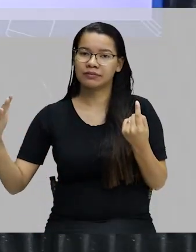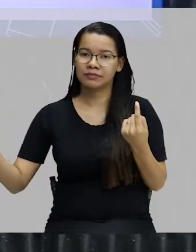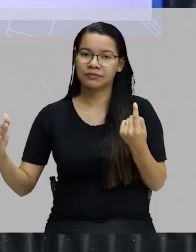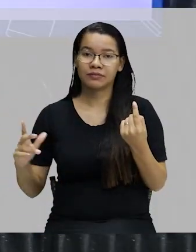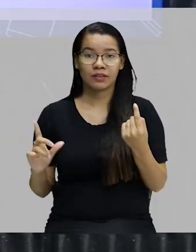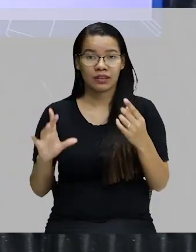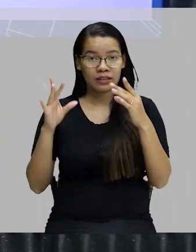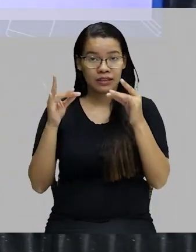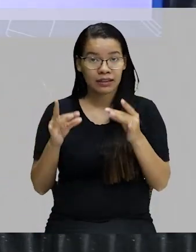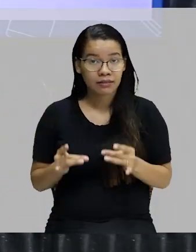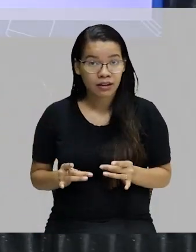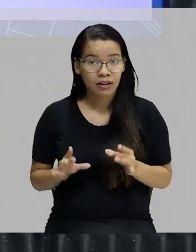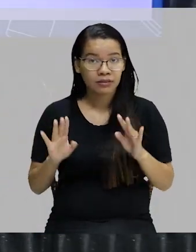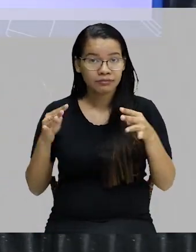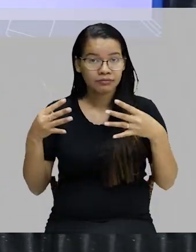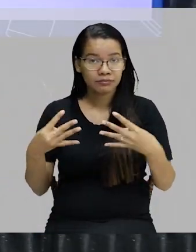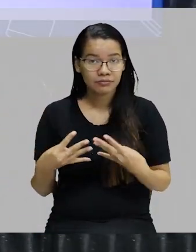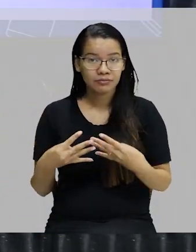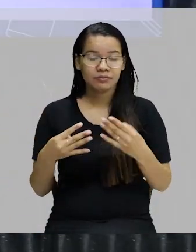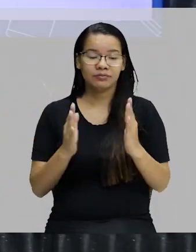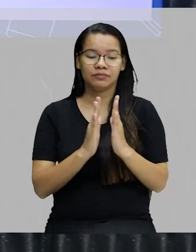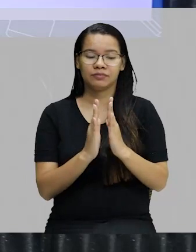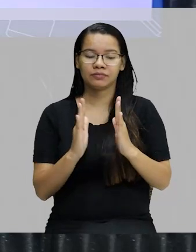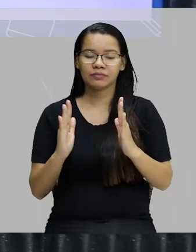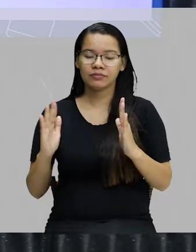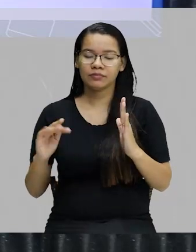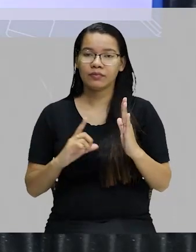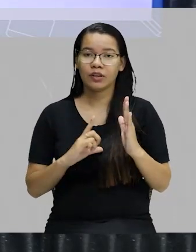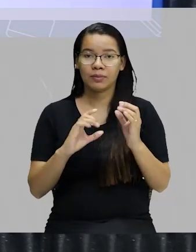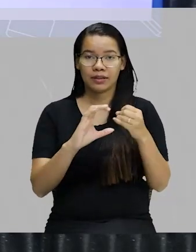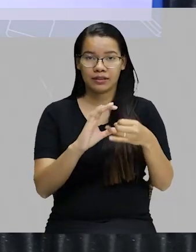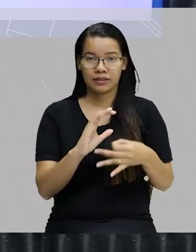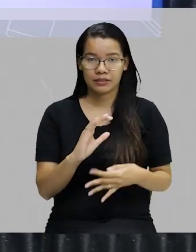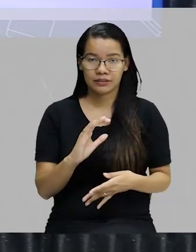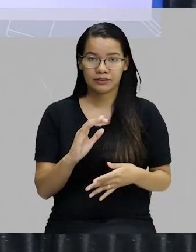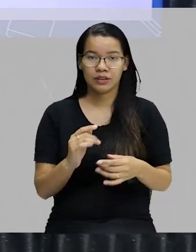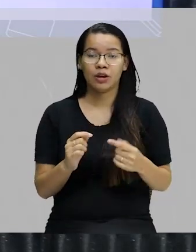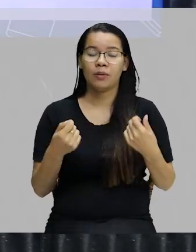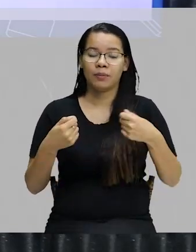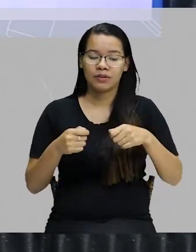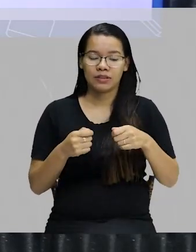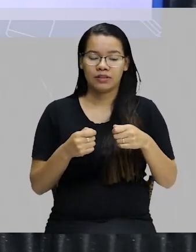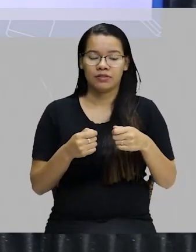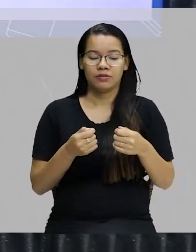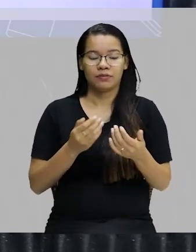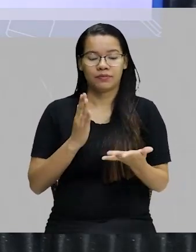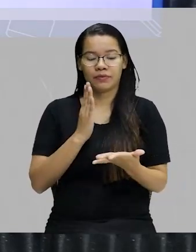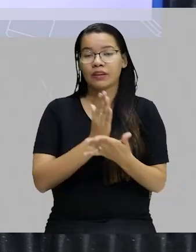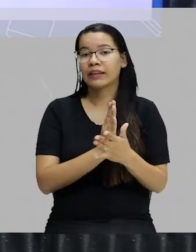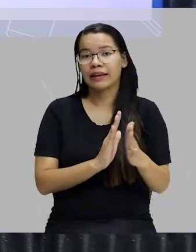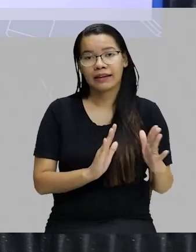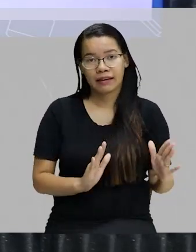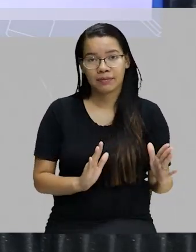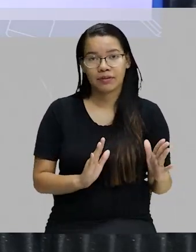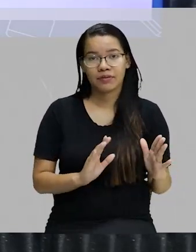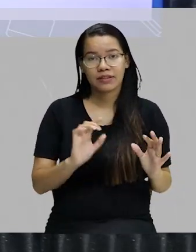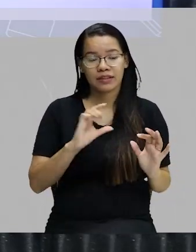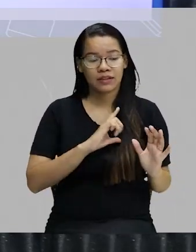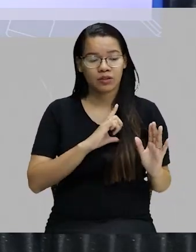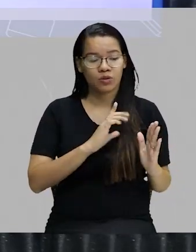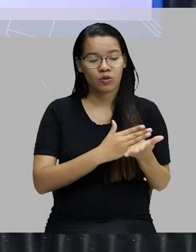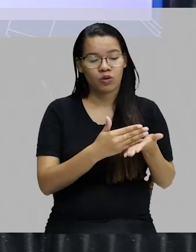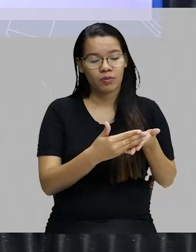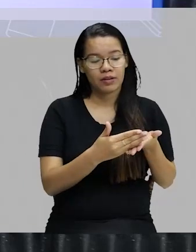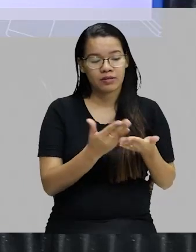Detalhe, essas sequências, elas têm uma classificação. Elas podem ser tanto finitas, finitas obviamente porque você tem o começo e o